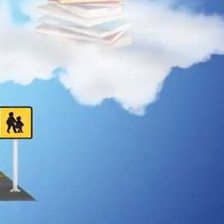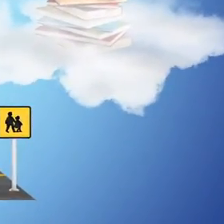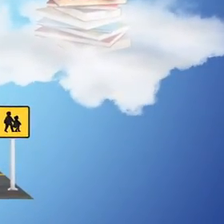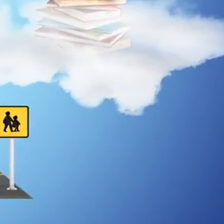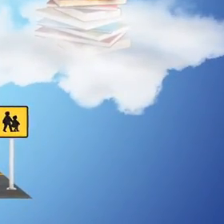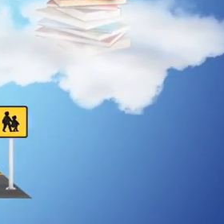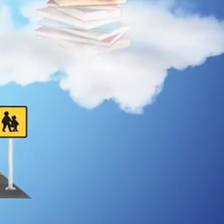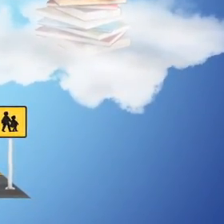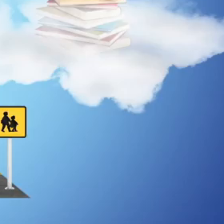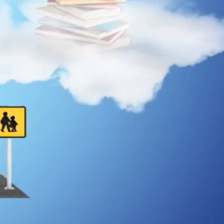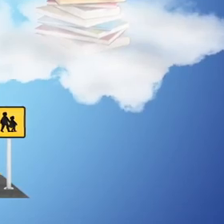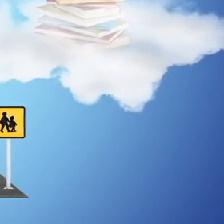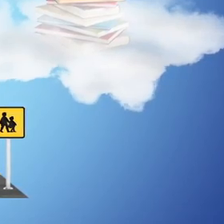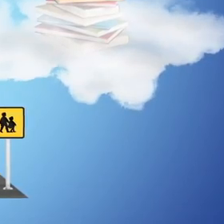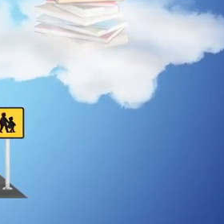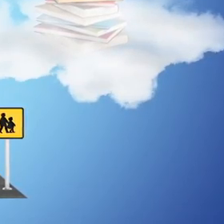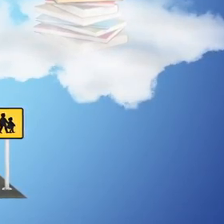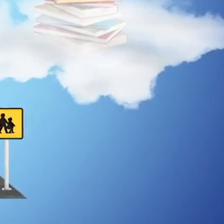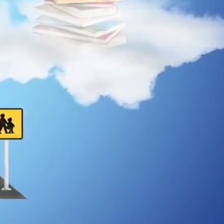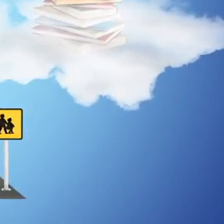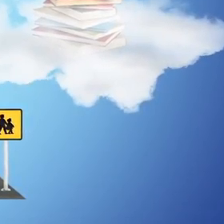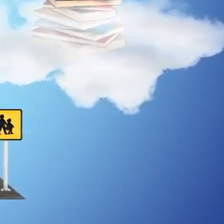Coelho